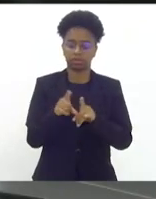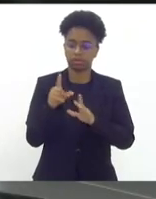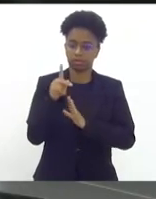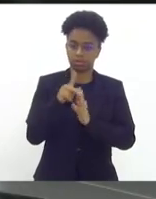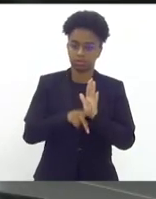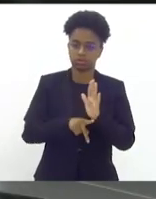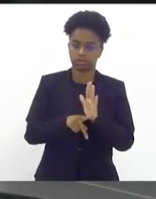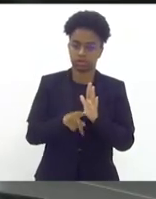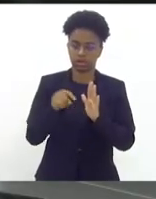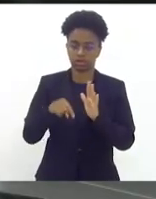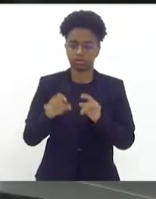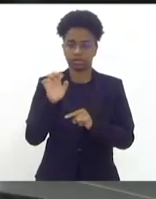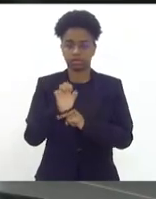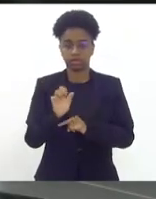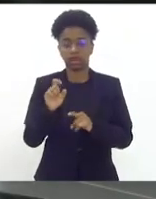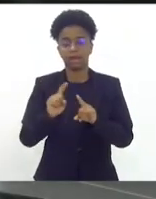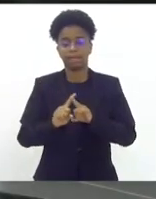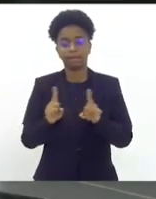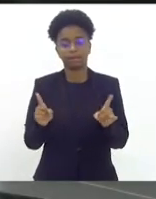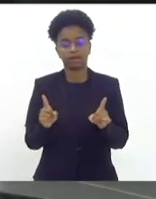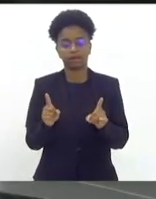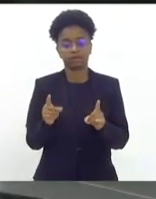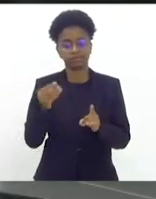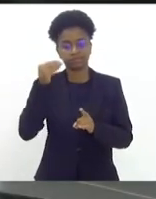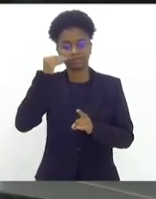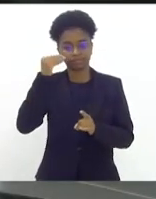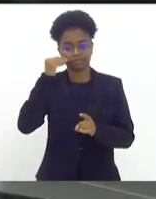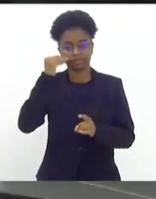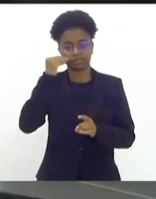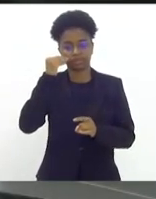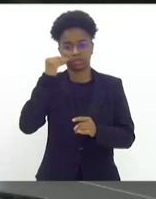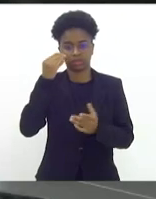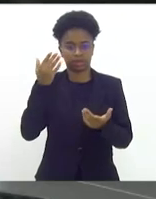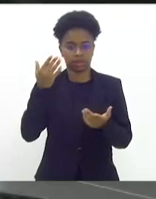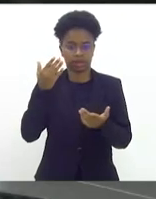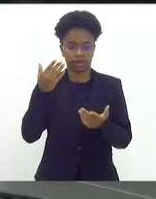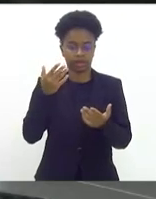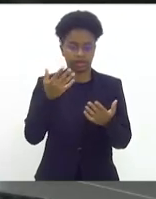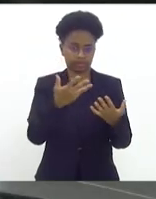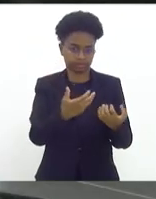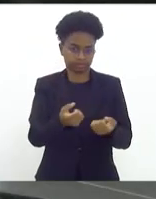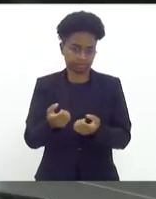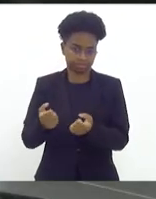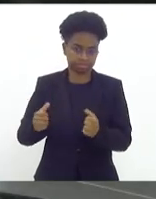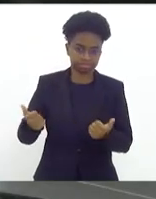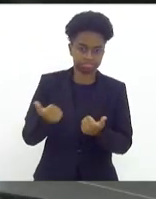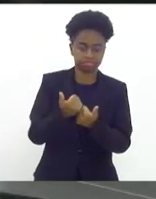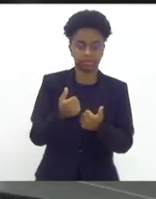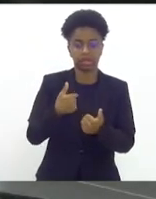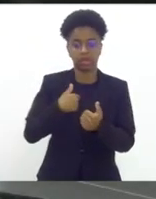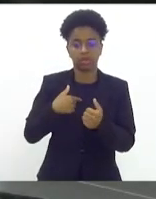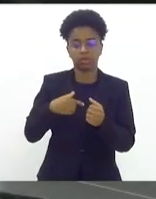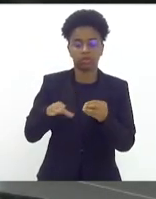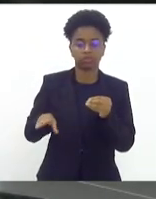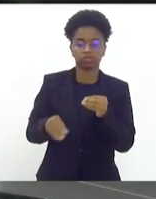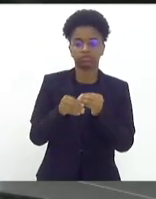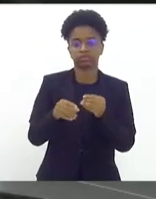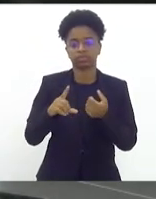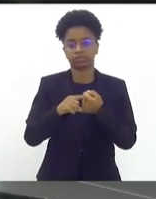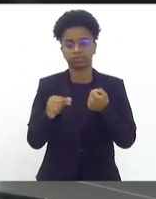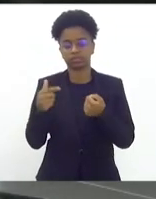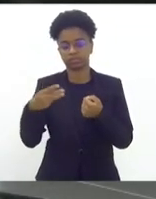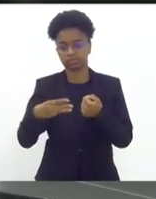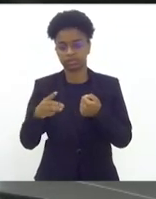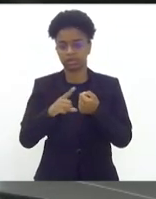sentido. Mas, no afã de querer contemplar o pleito, eu acabei inserindo aqui o artigo 3º e 4º, que é justamente